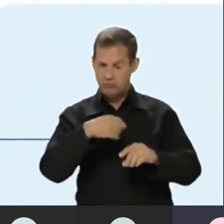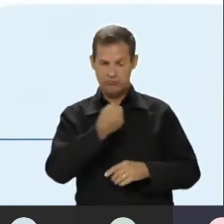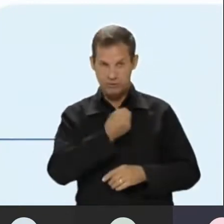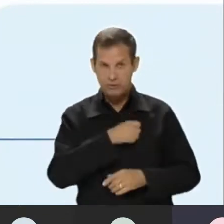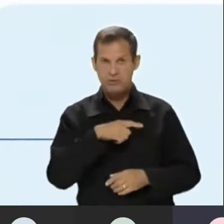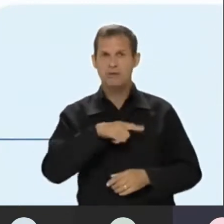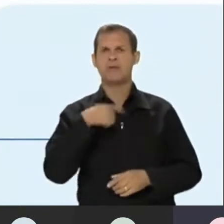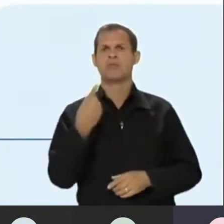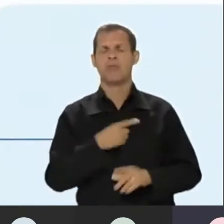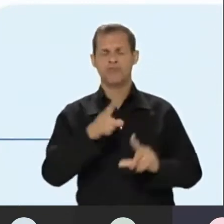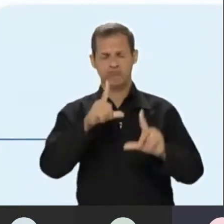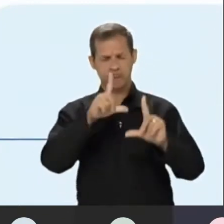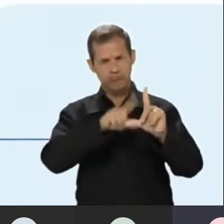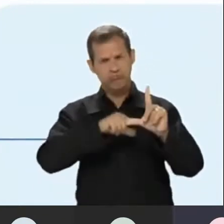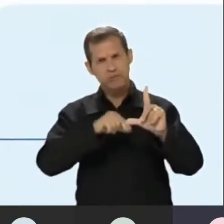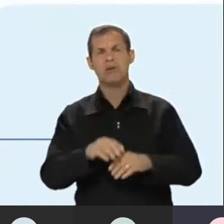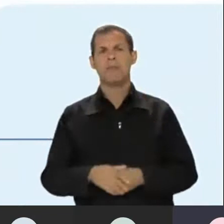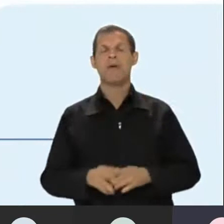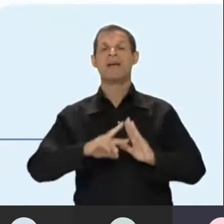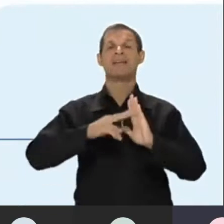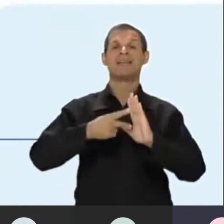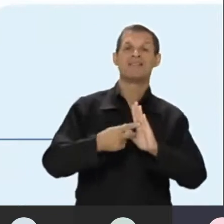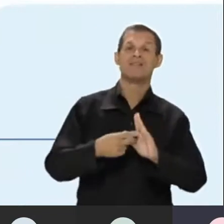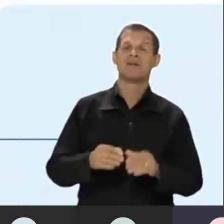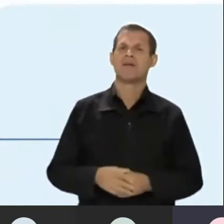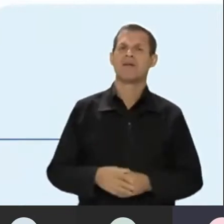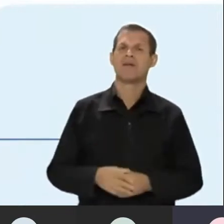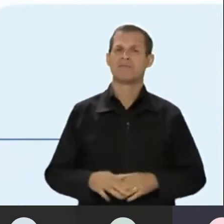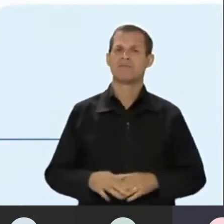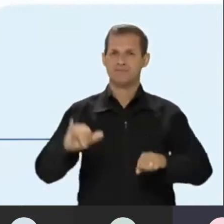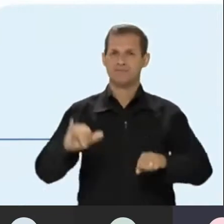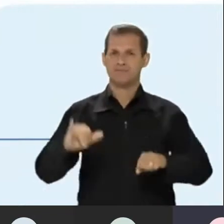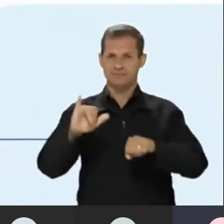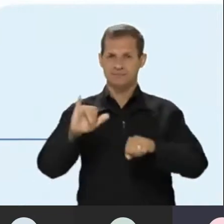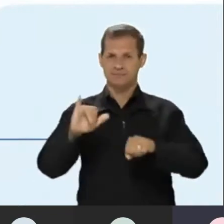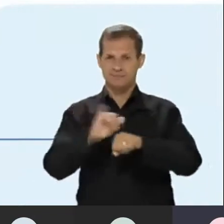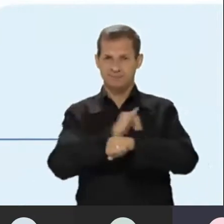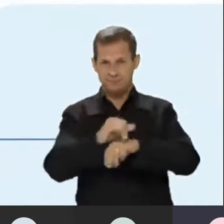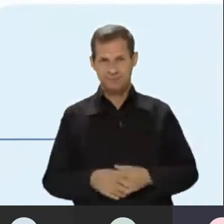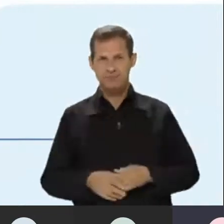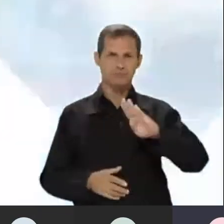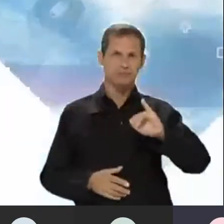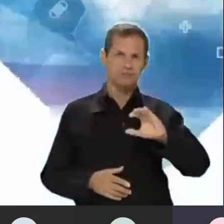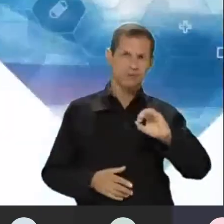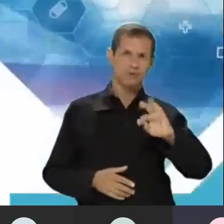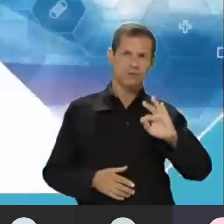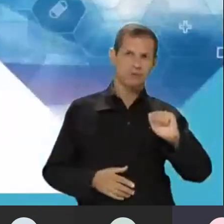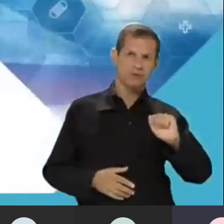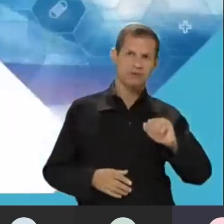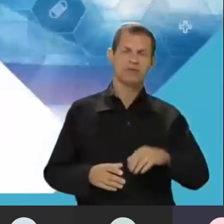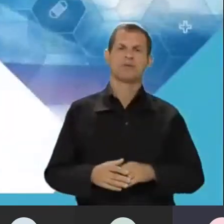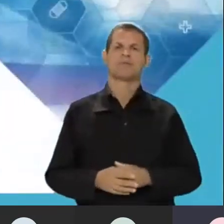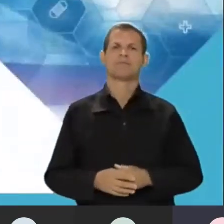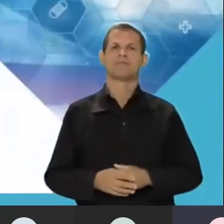dos números a gente tem as letras que vão significar as estratégias bioclimáticas.